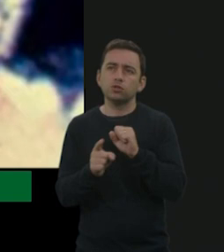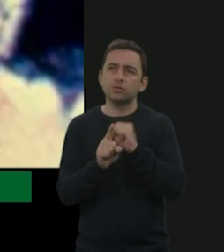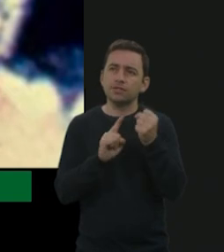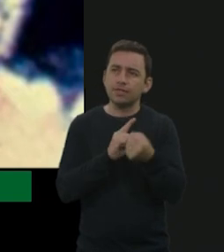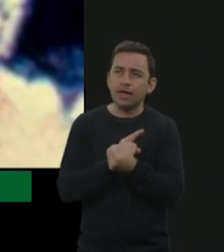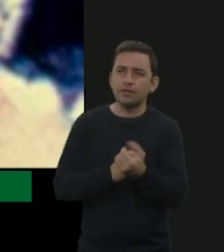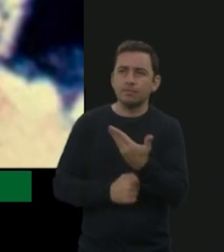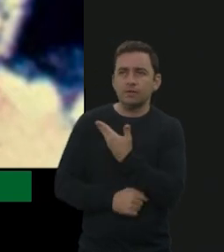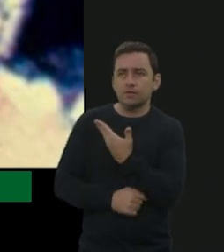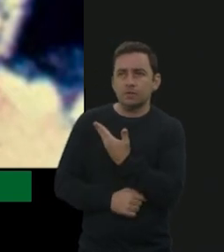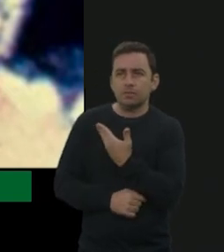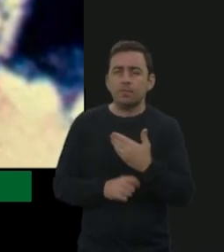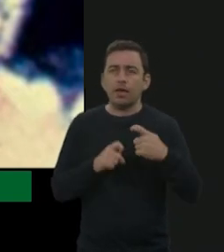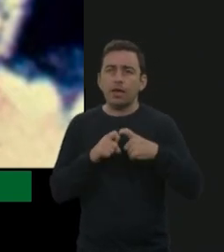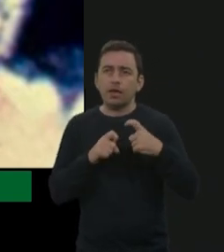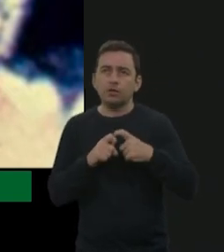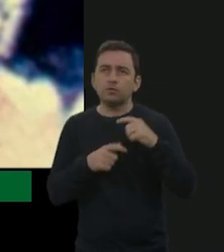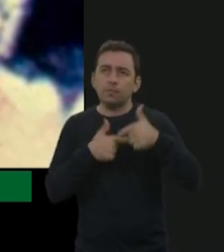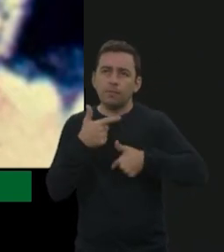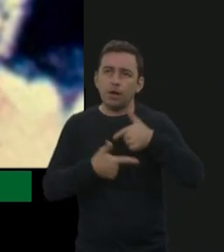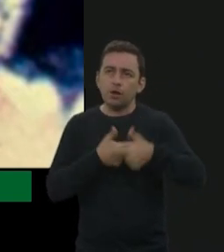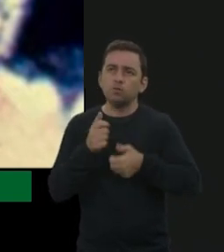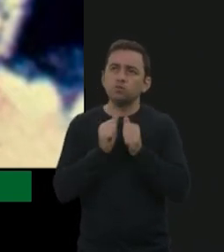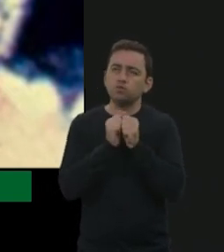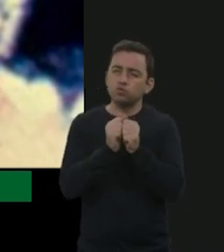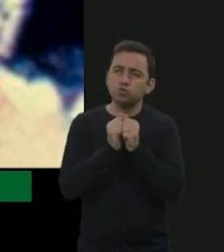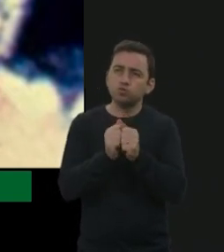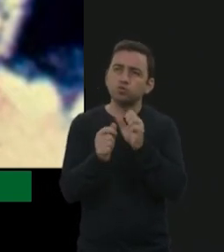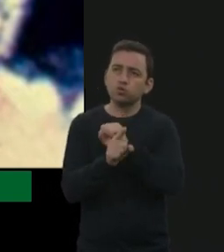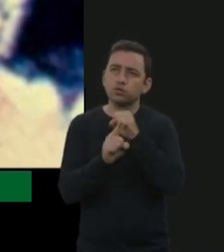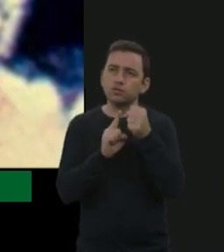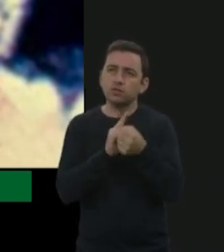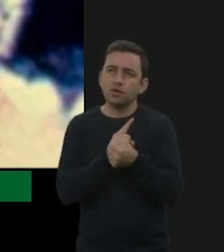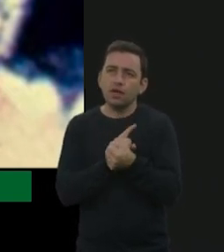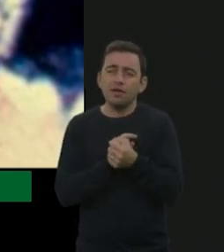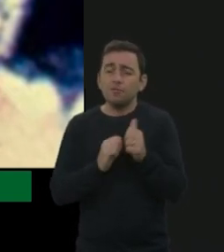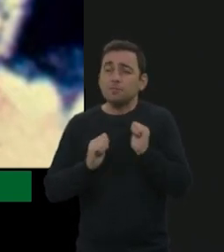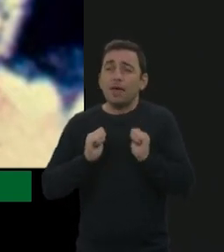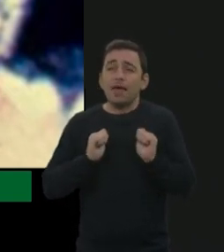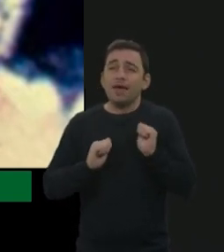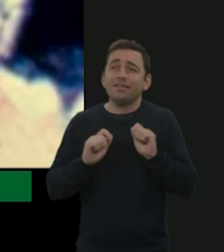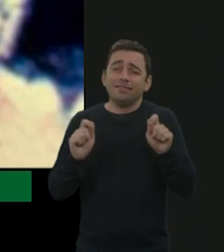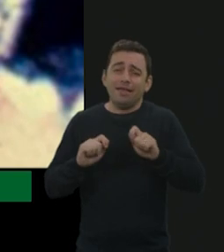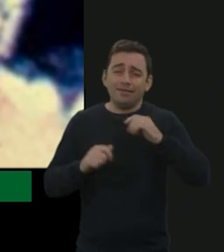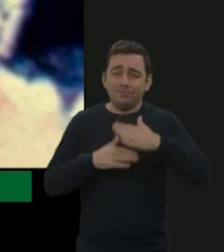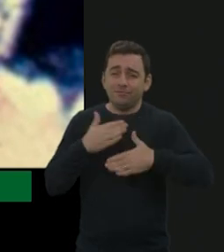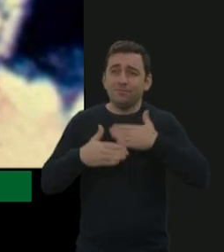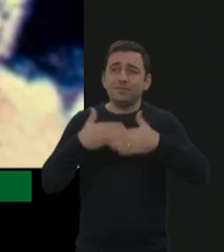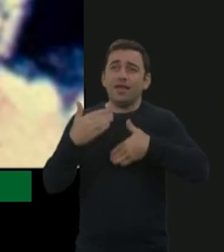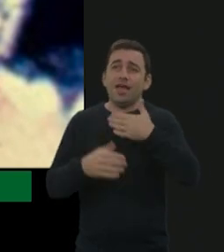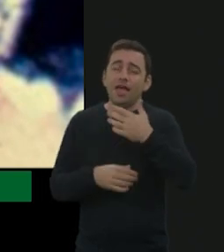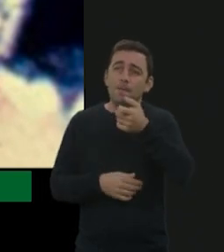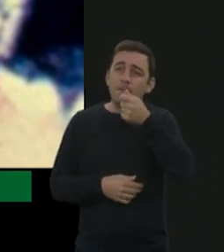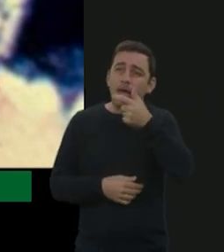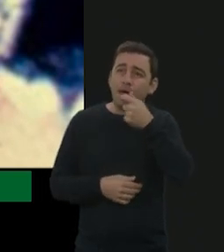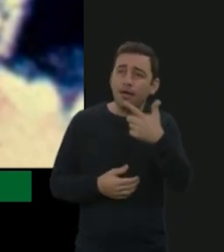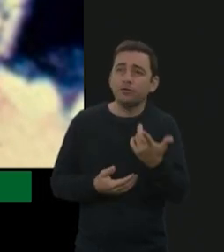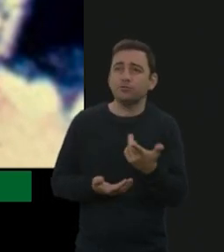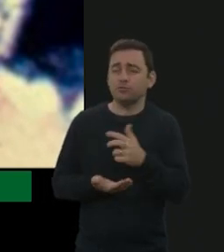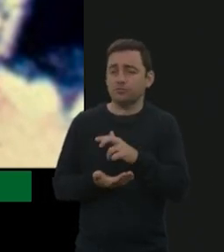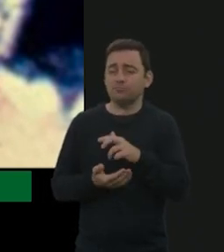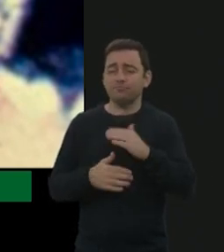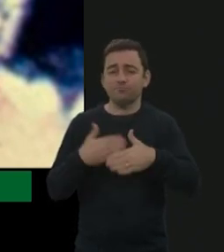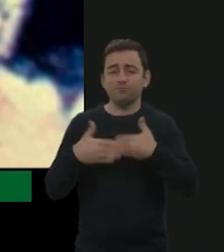colegas médicos para fazer o trabalho em conjunto, social. Né? E que eu espero que é isso, que evoluam mais medicações, que a gente